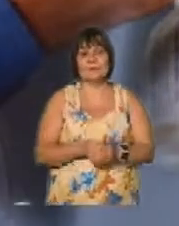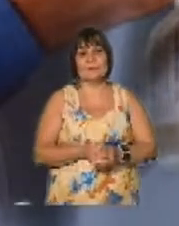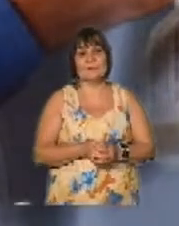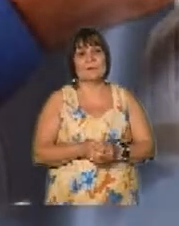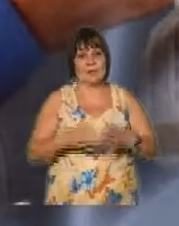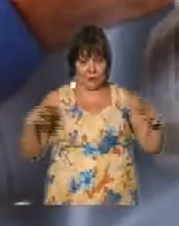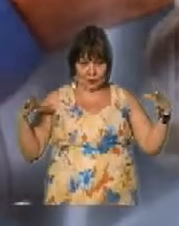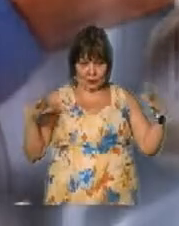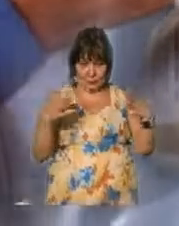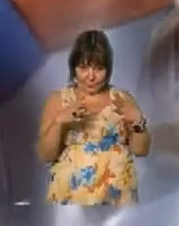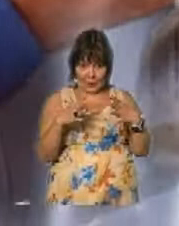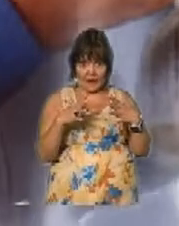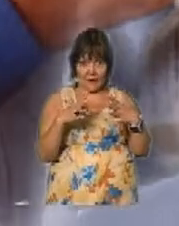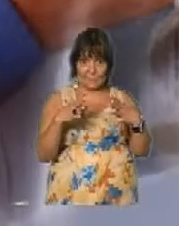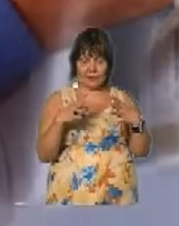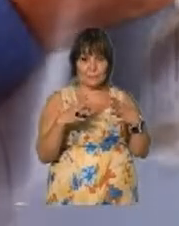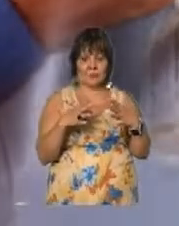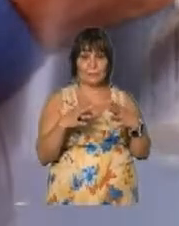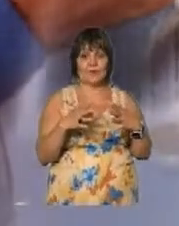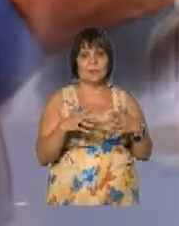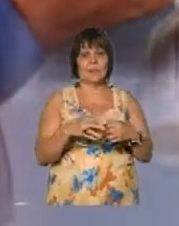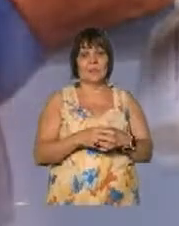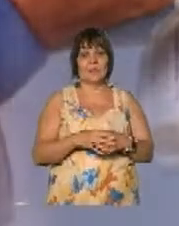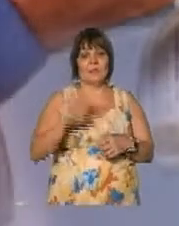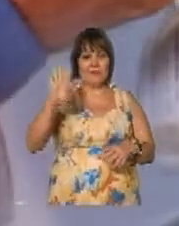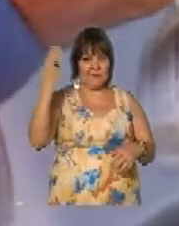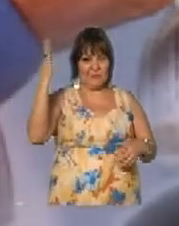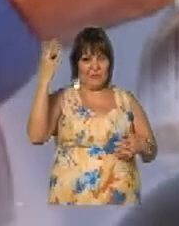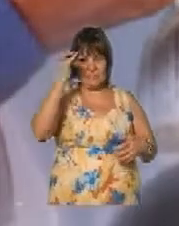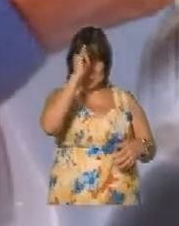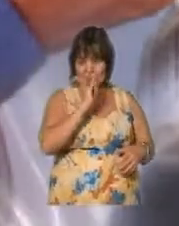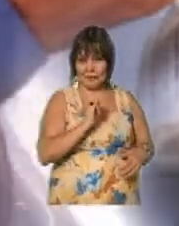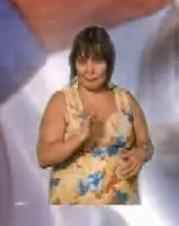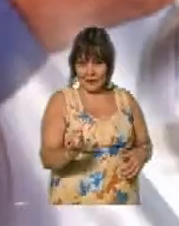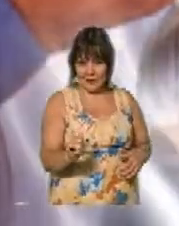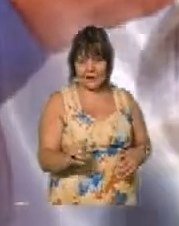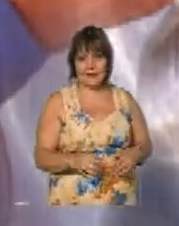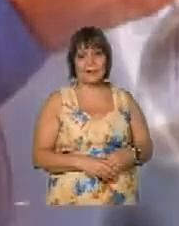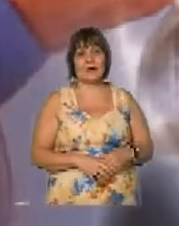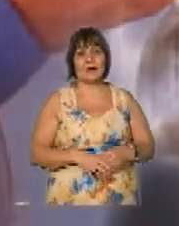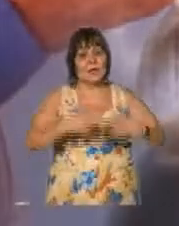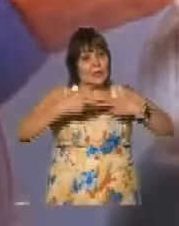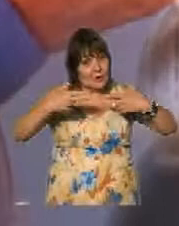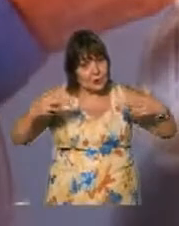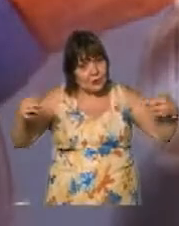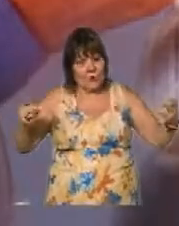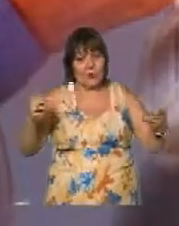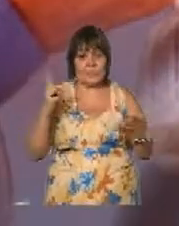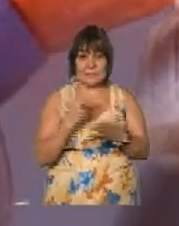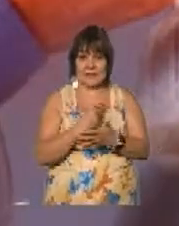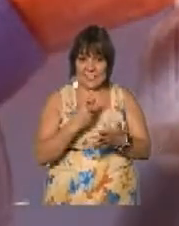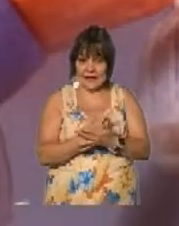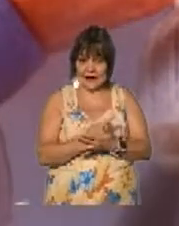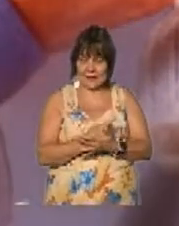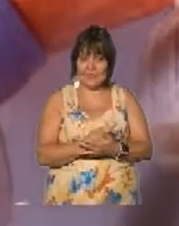surgiram falsos profetas, assim também haverá entre vós falsos mestres, quais introduzirão dissimuladamente heresias destruidoras, até o ponto de